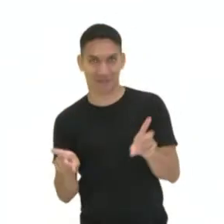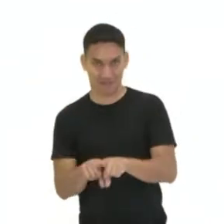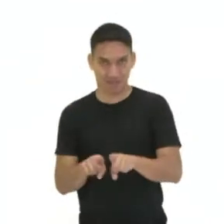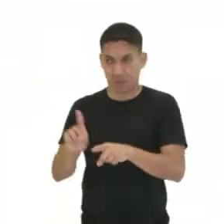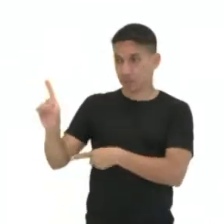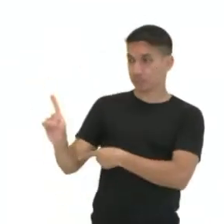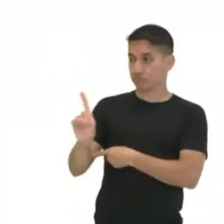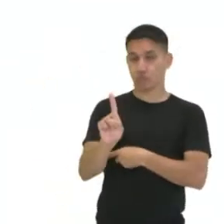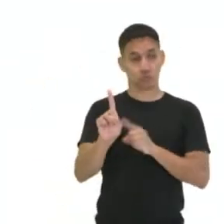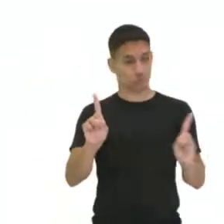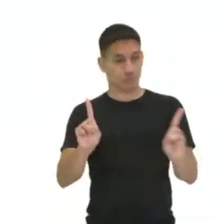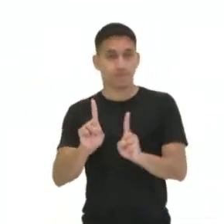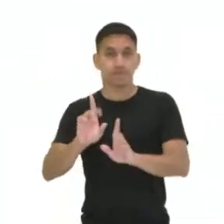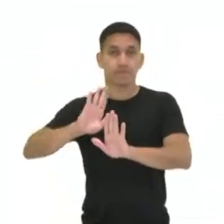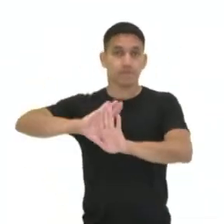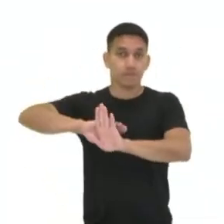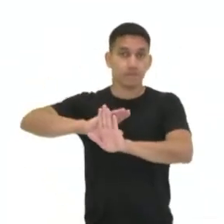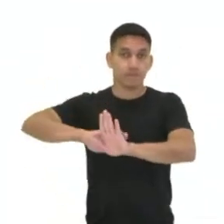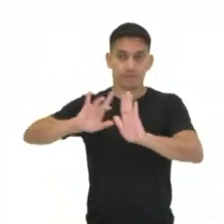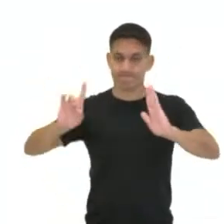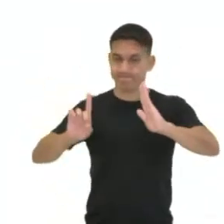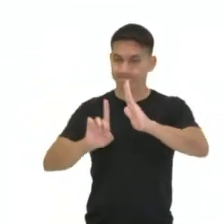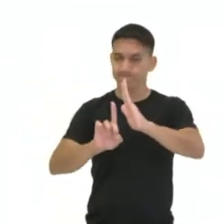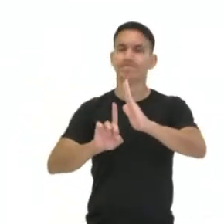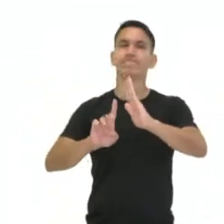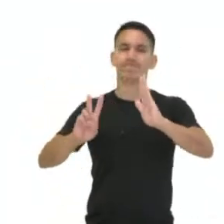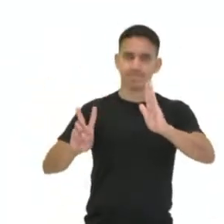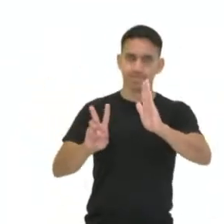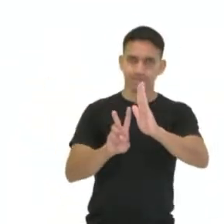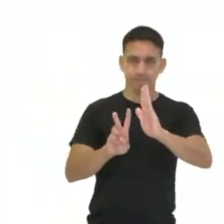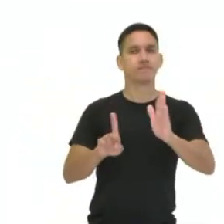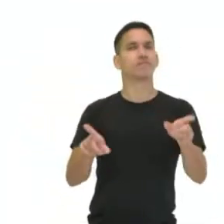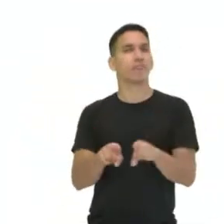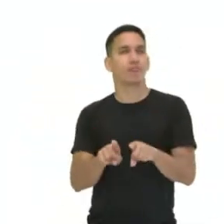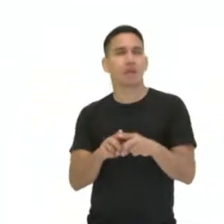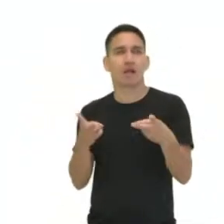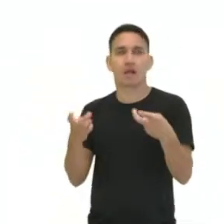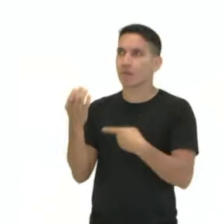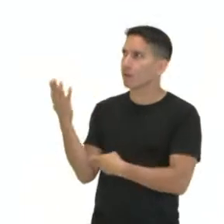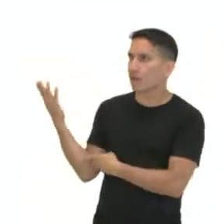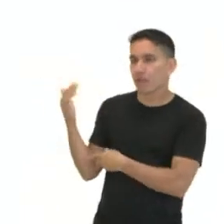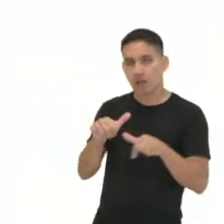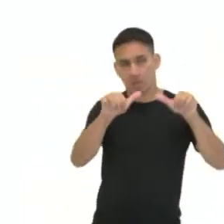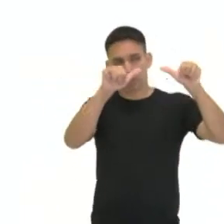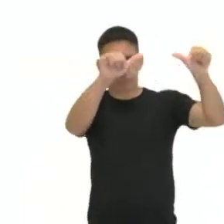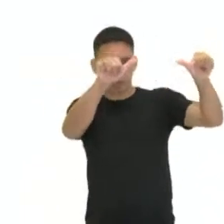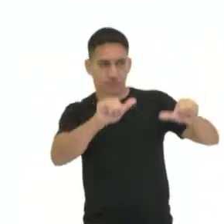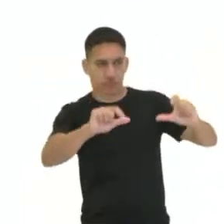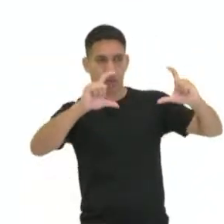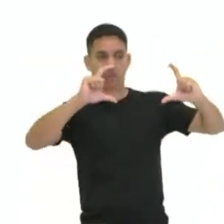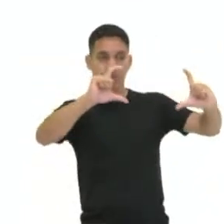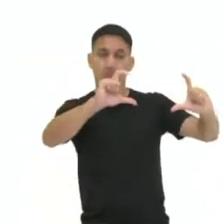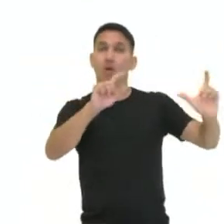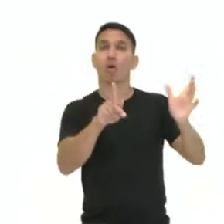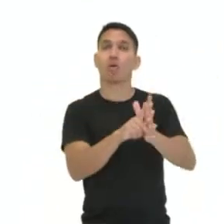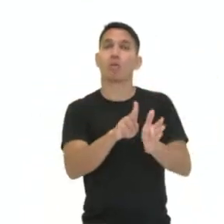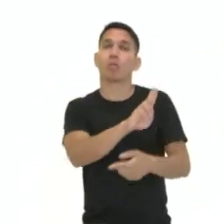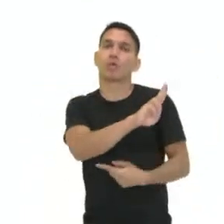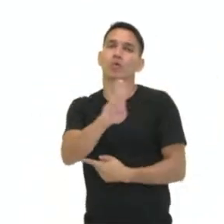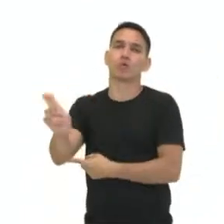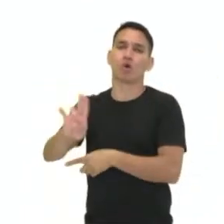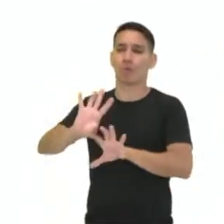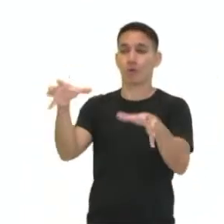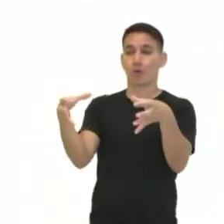estão dentro de casa, né? E aí nós temos aqui também uma logomarca, né, e está escrito Turma da